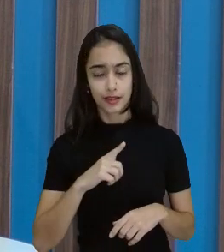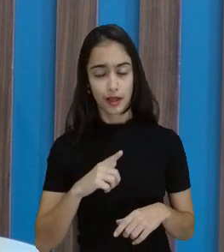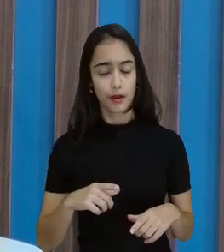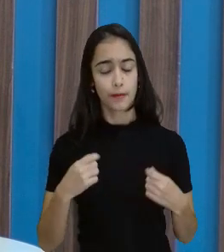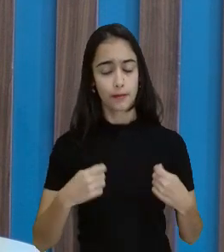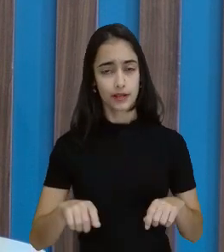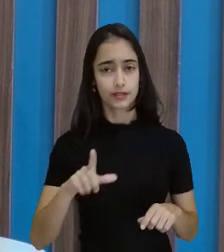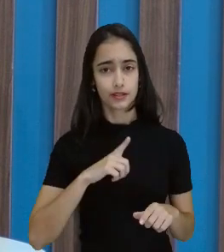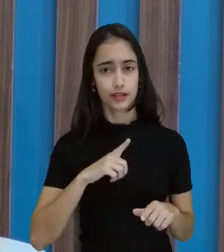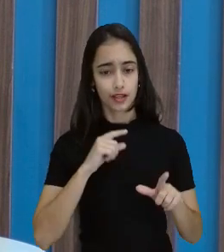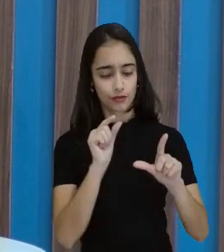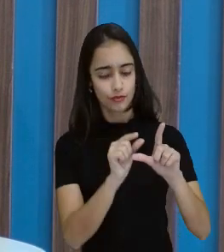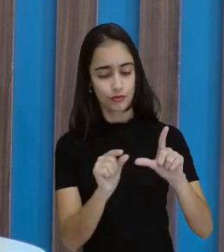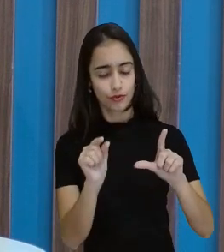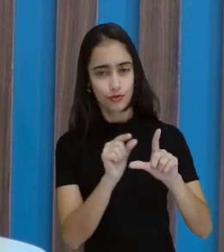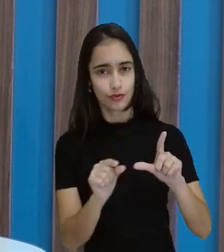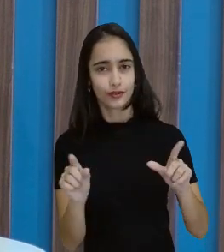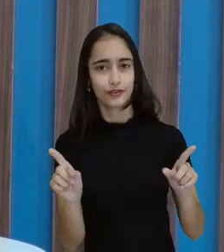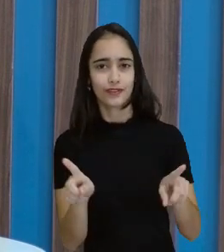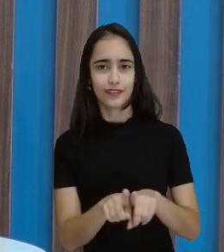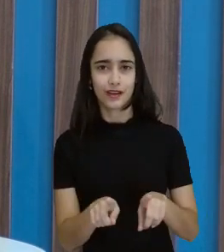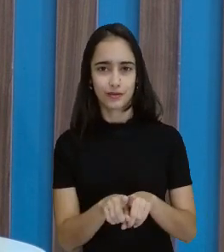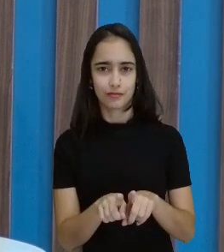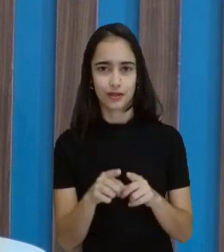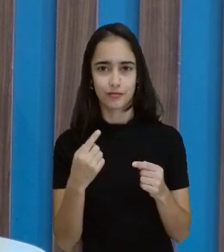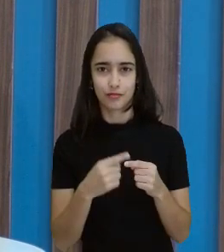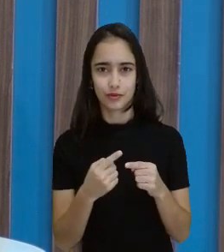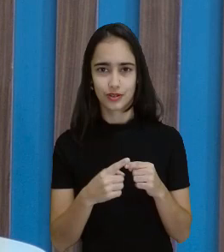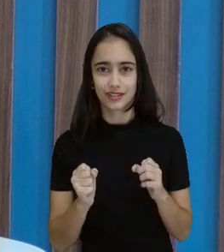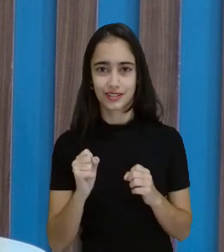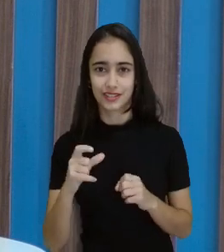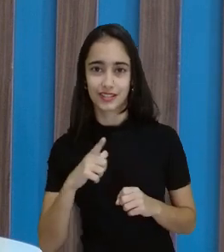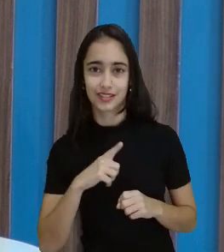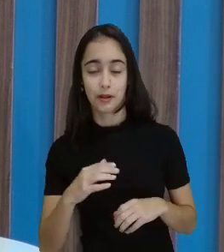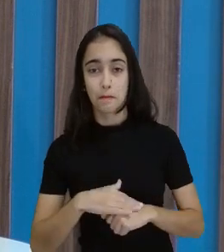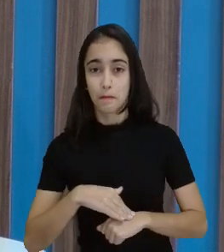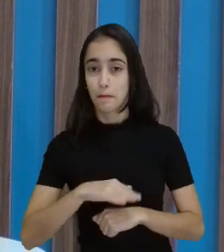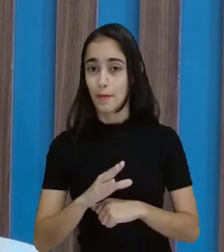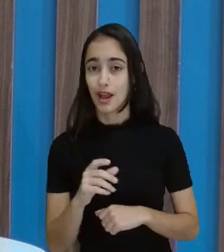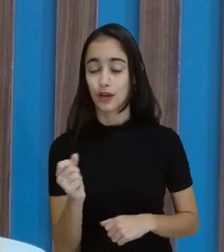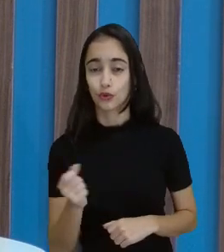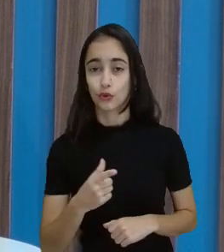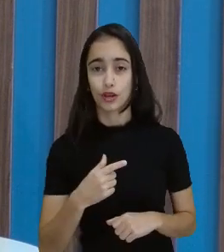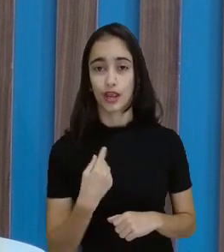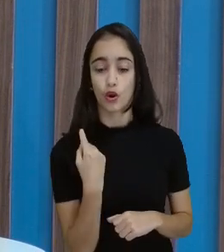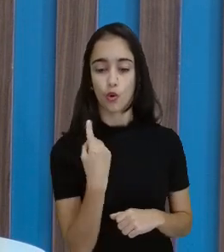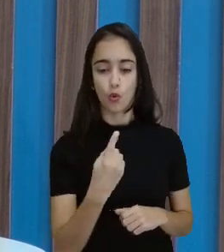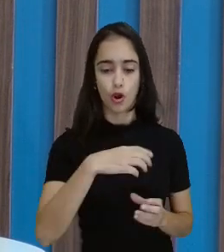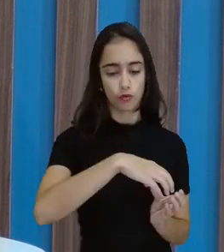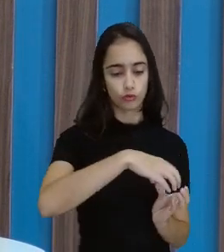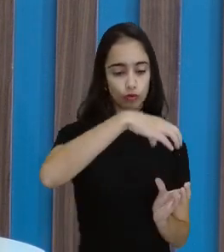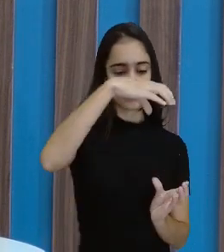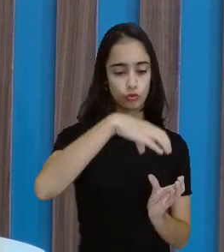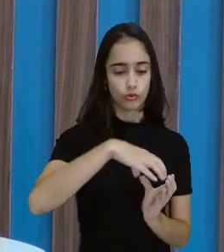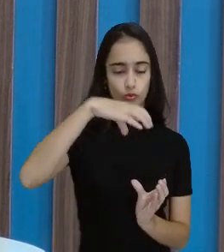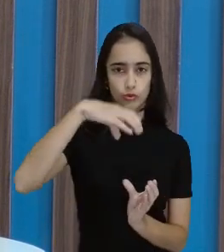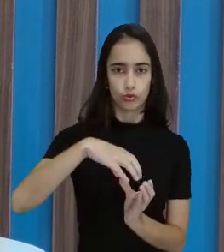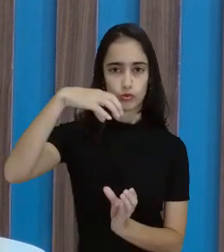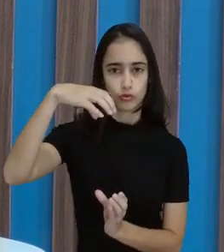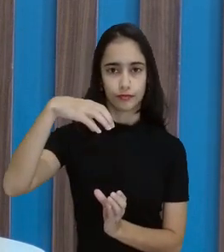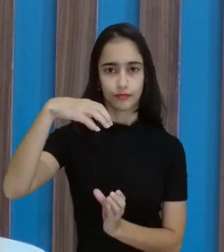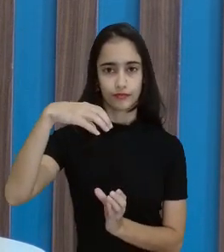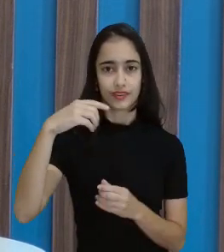tem mais de uma coluna, né, ele deixa de ser um gráfico simples, então a gente precisa ter uma legenda, por exemplo, de cada cor, que cada cor daquela